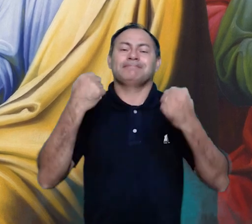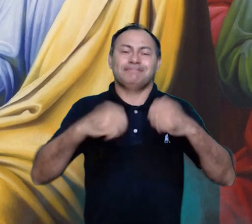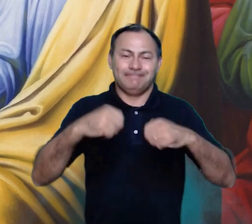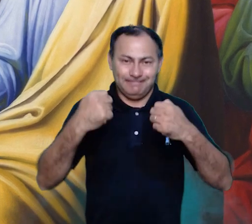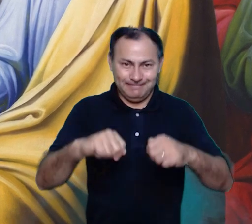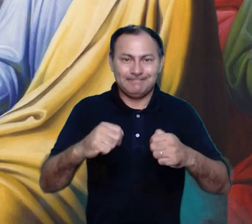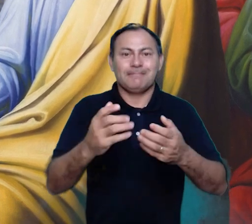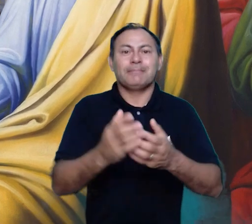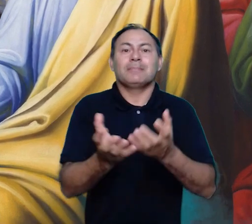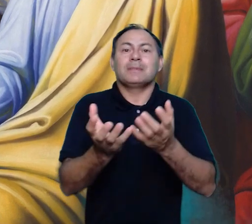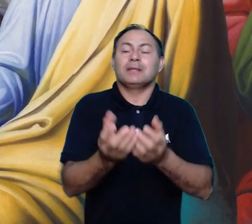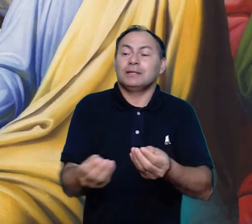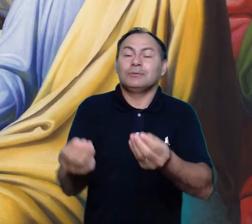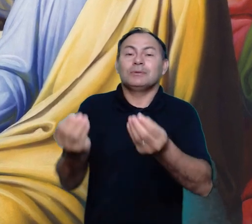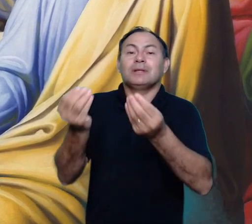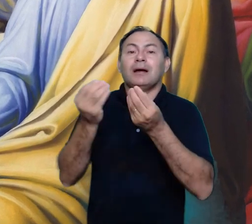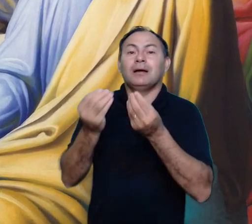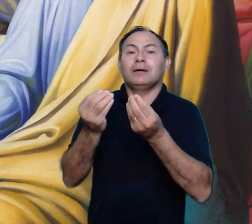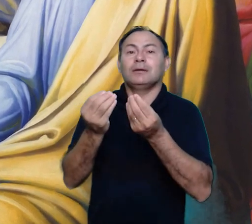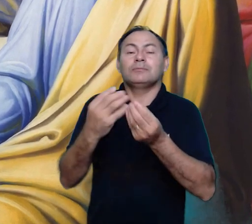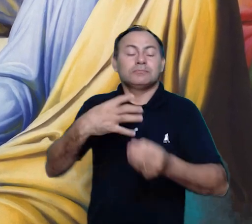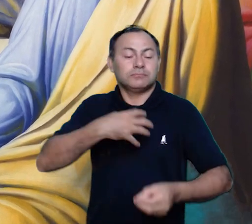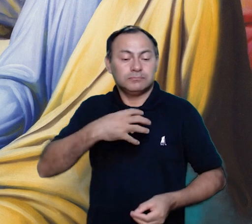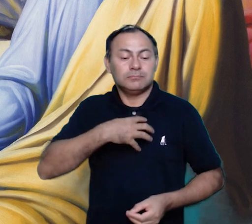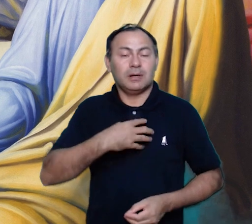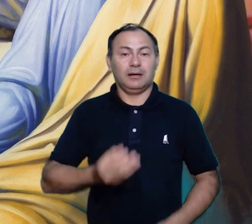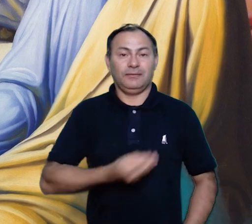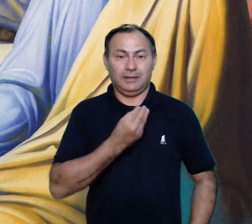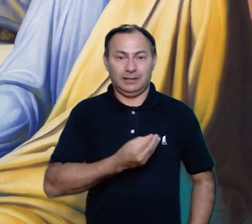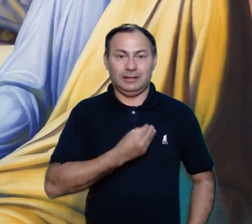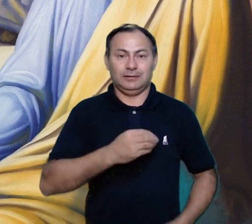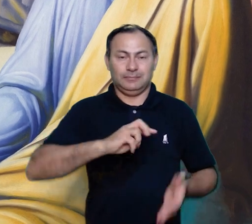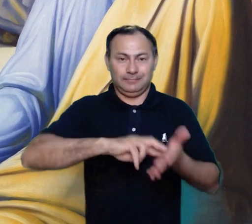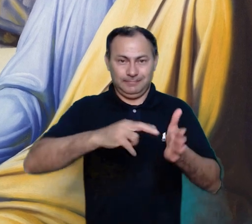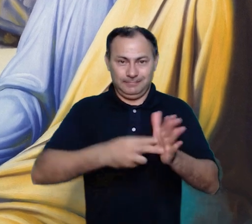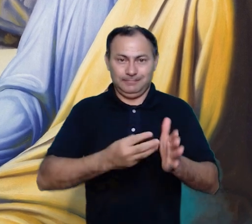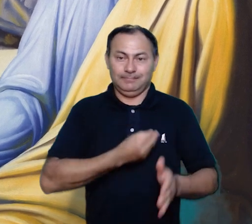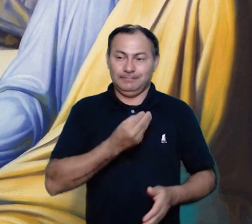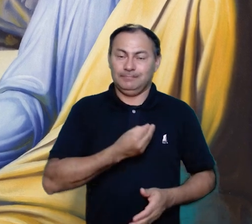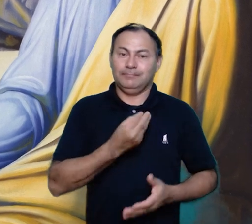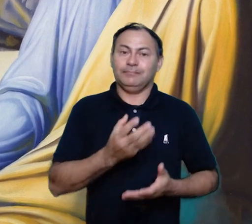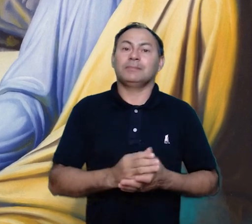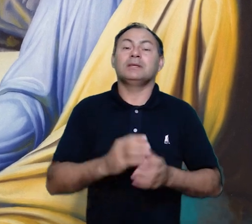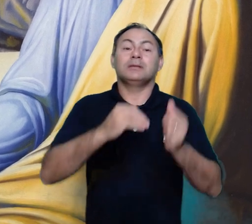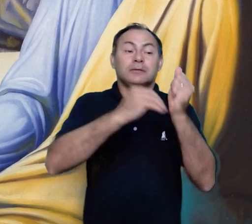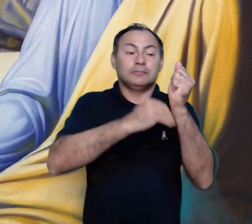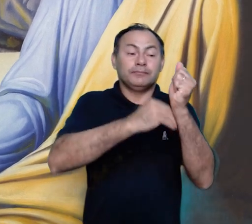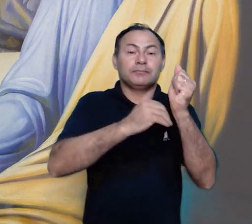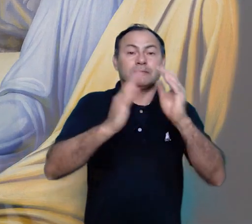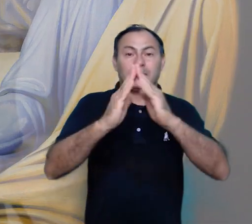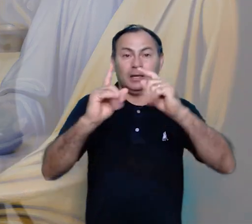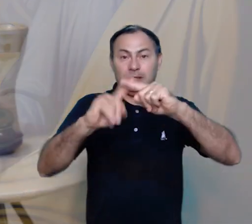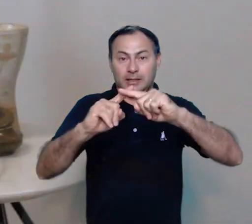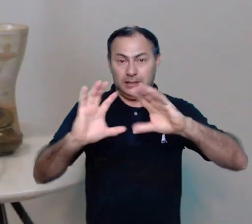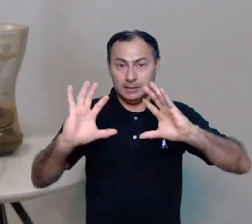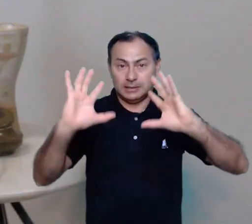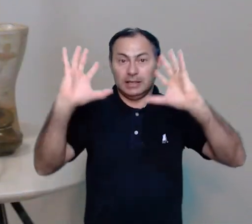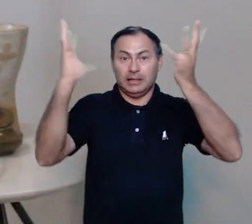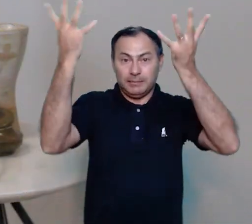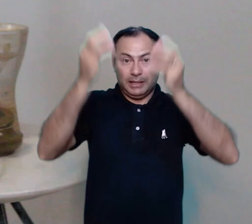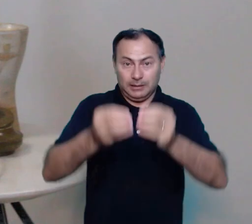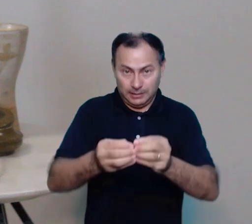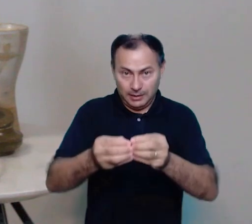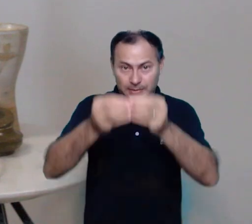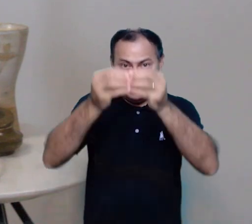temos necessidade e que nos dá o sentido da vida. É este o mistério que a